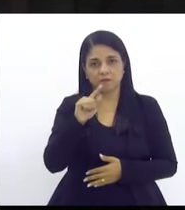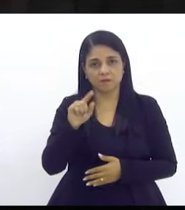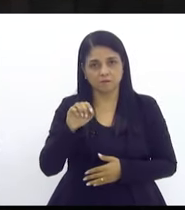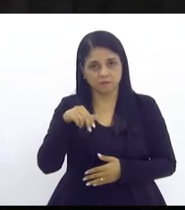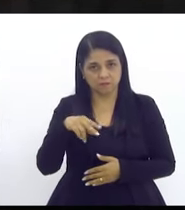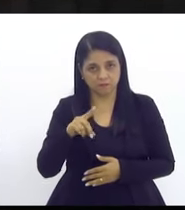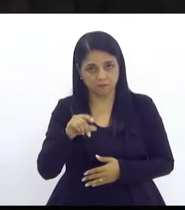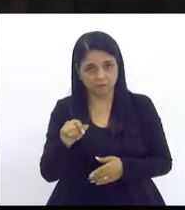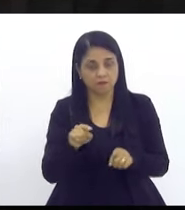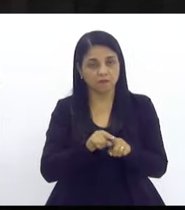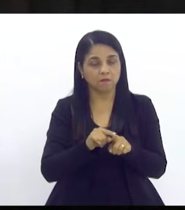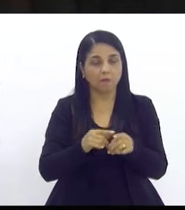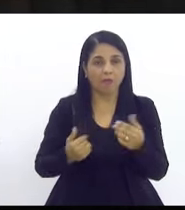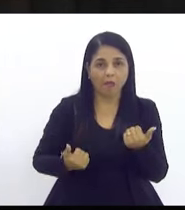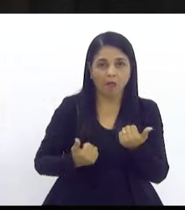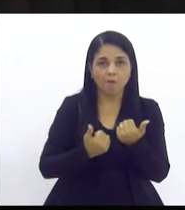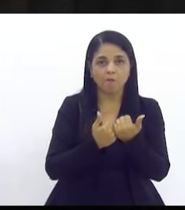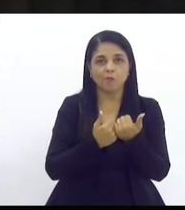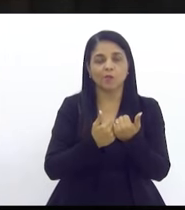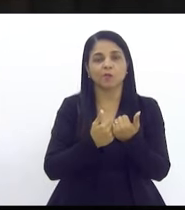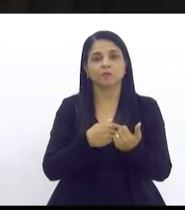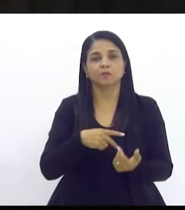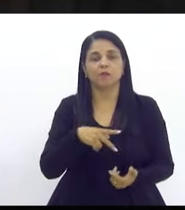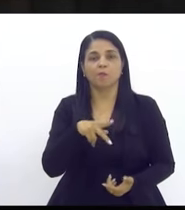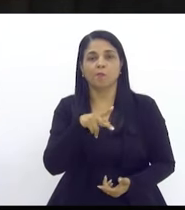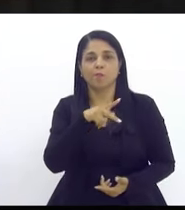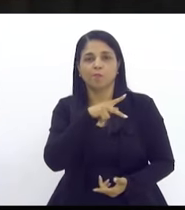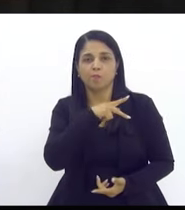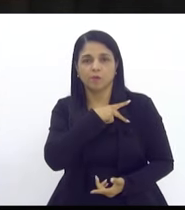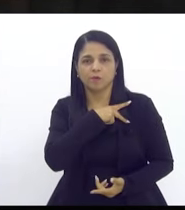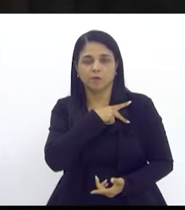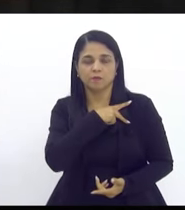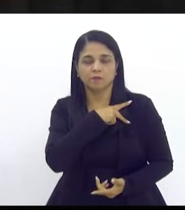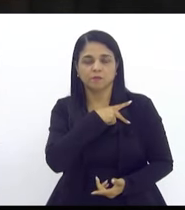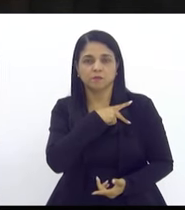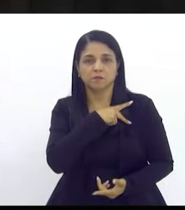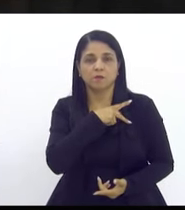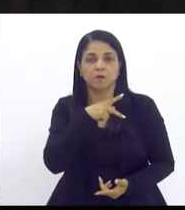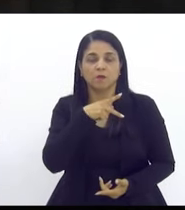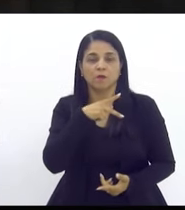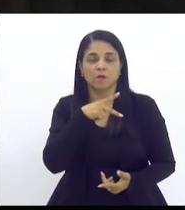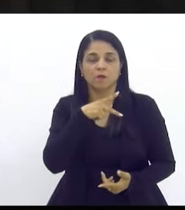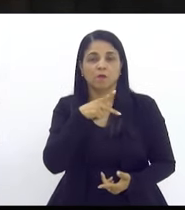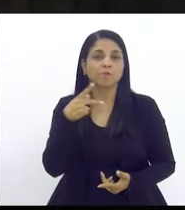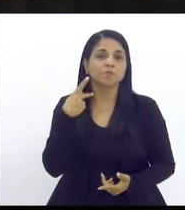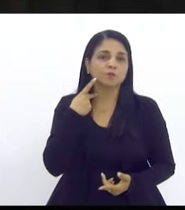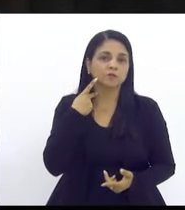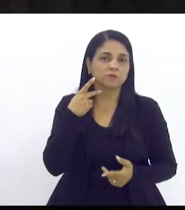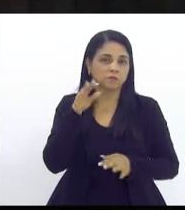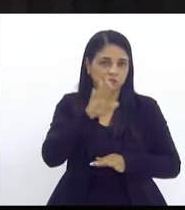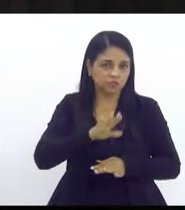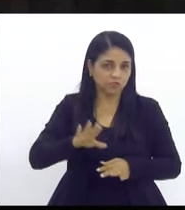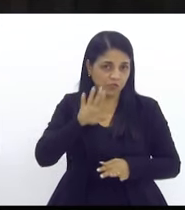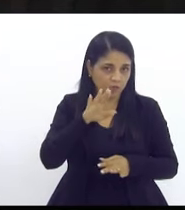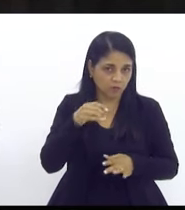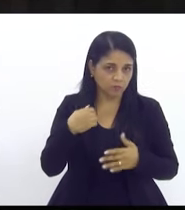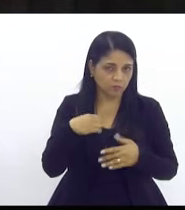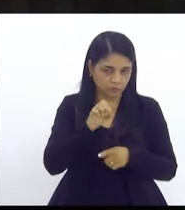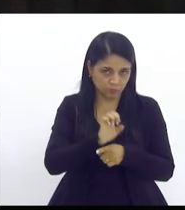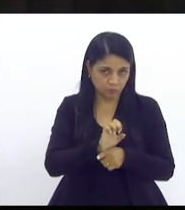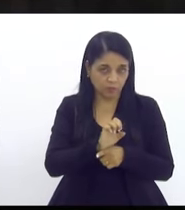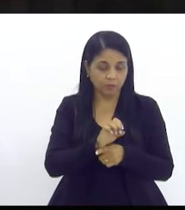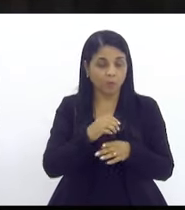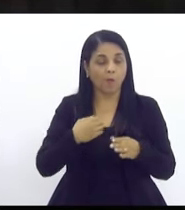e a contribuição até da própria Procuradoria-Geral do Estado. O projeto veio à pauta